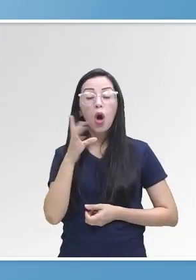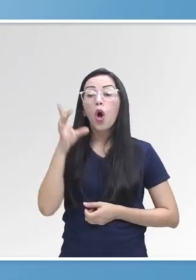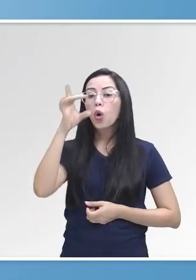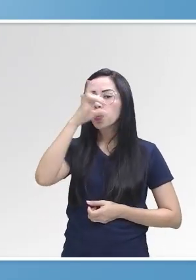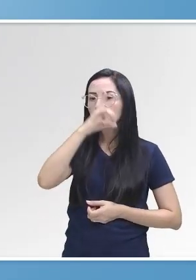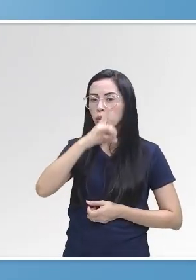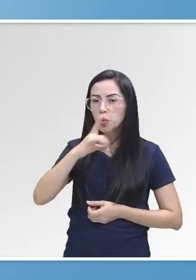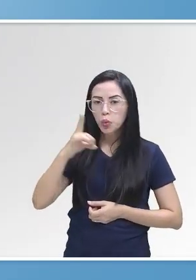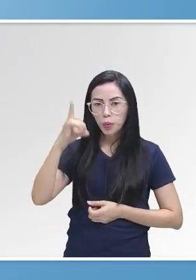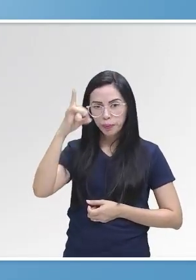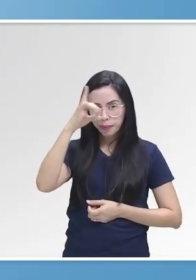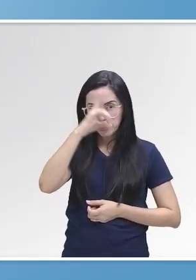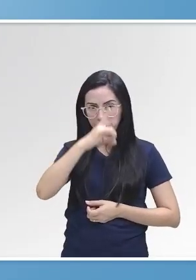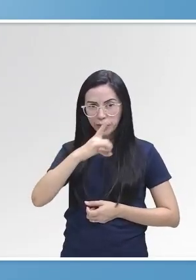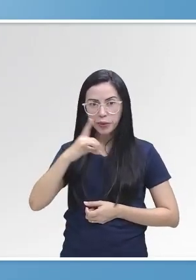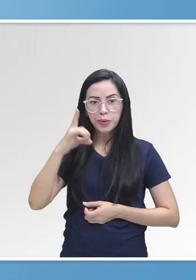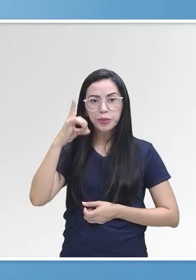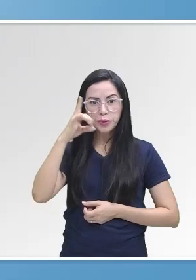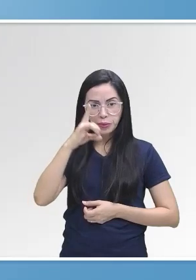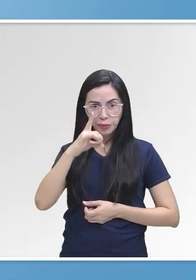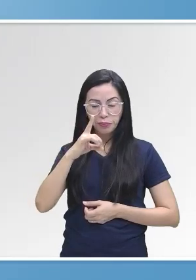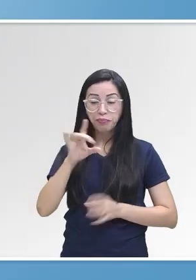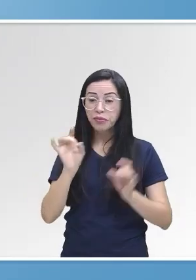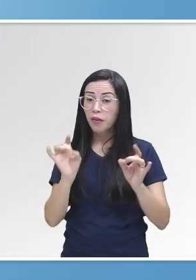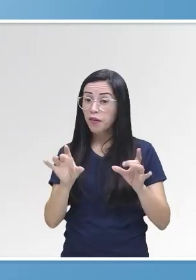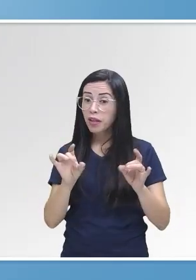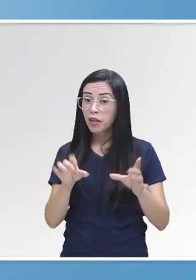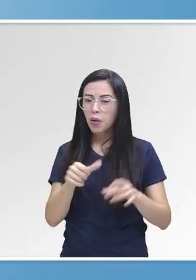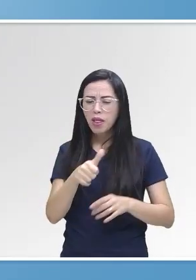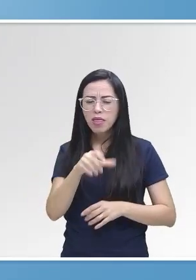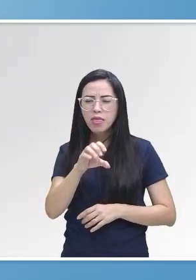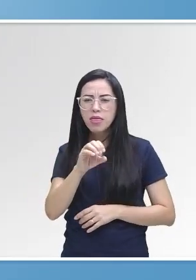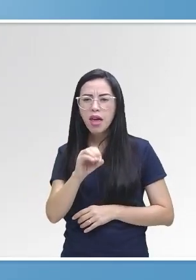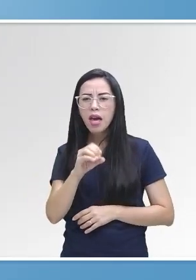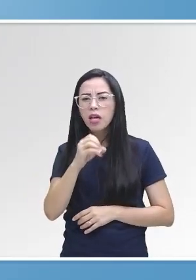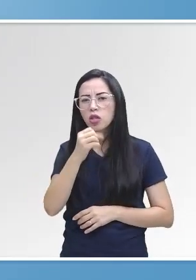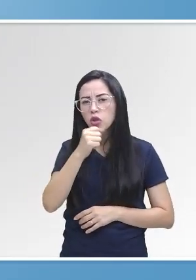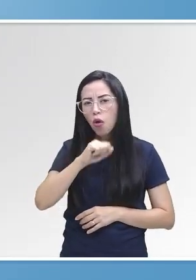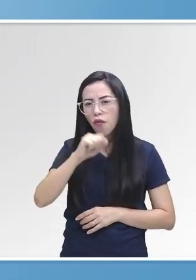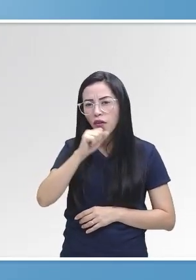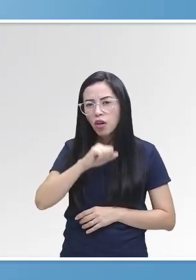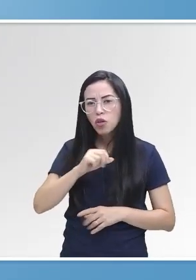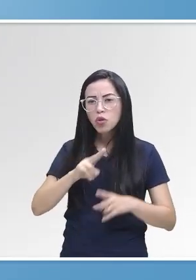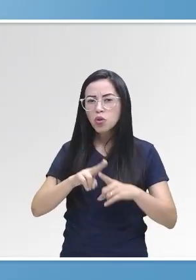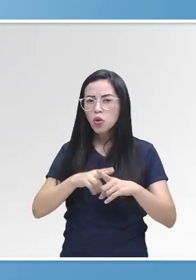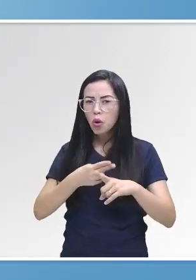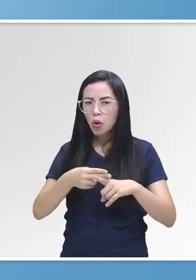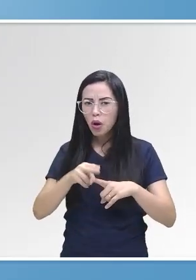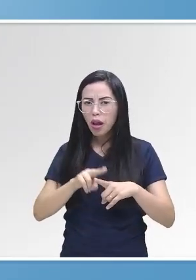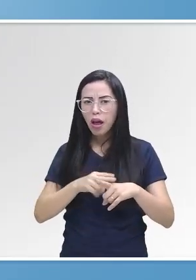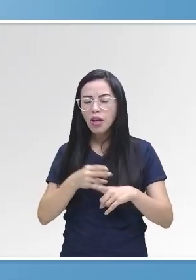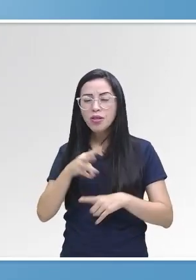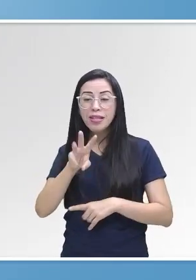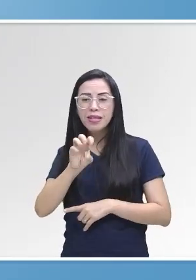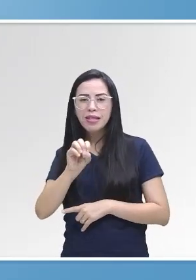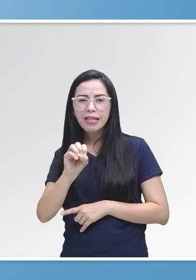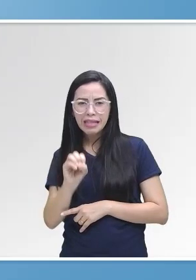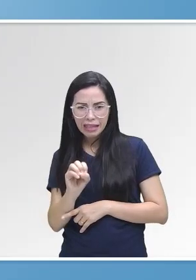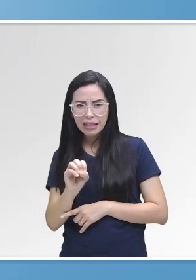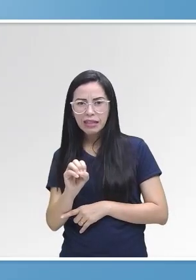vendia um sorvete só 10 sorvete só falar antes 30 sorvetes de baunilha